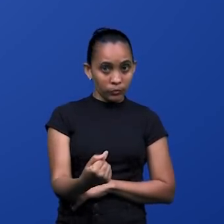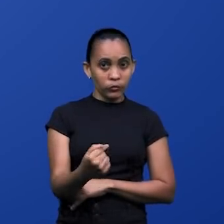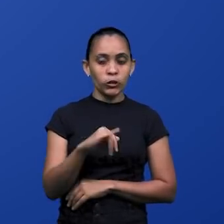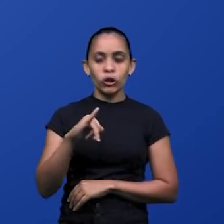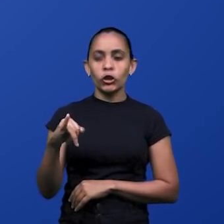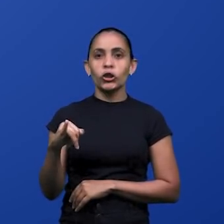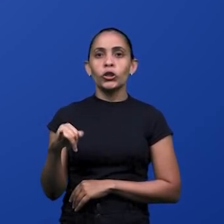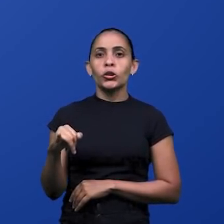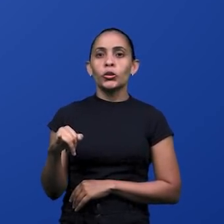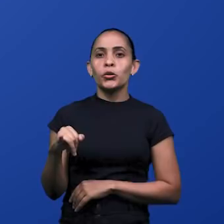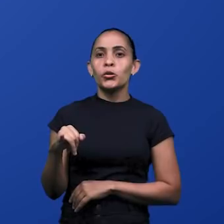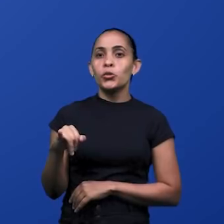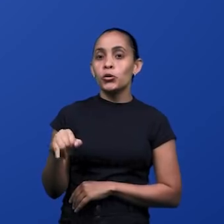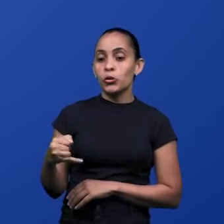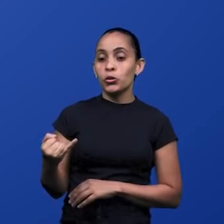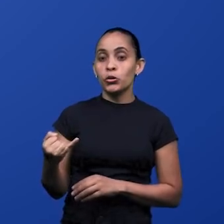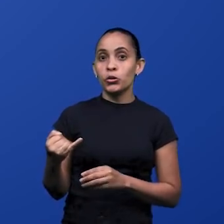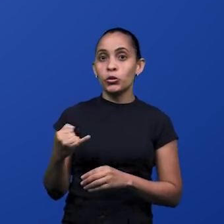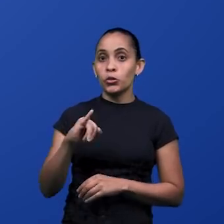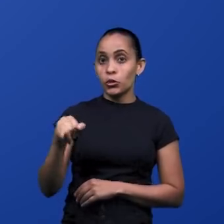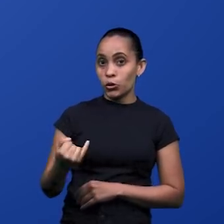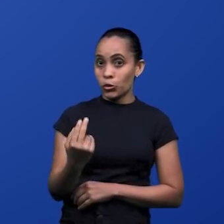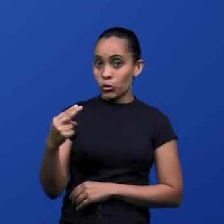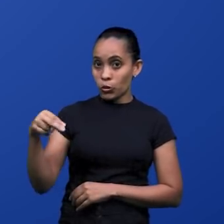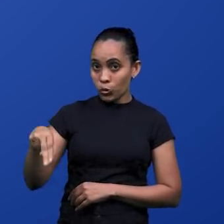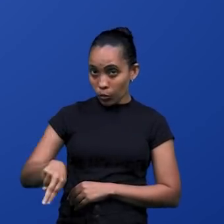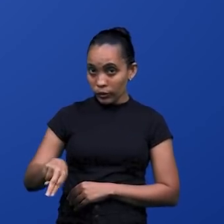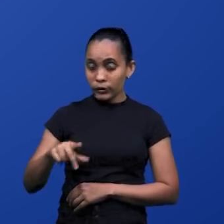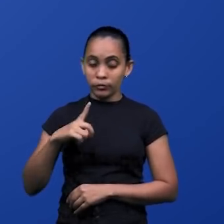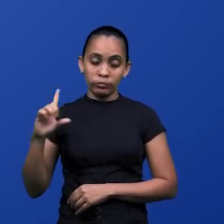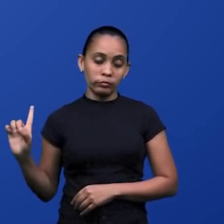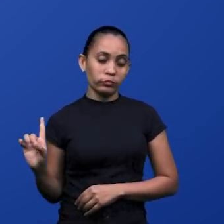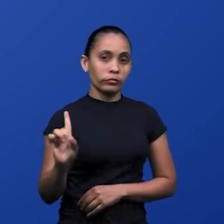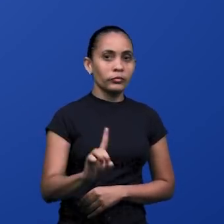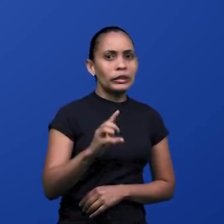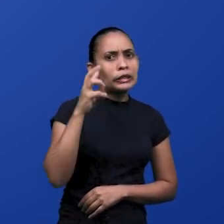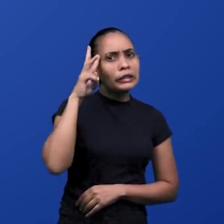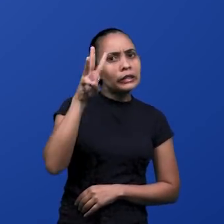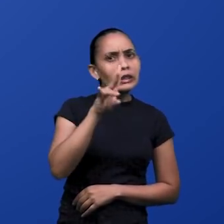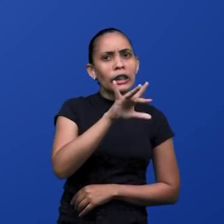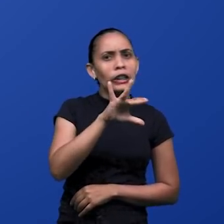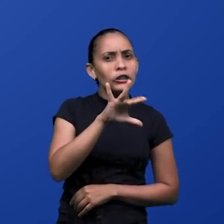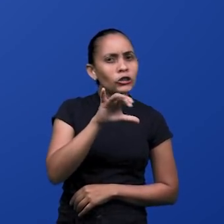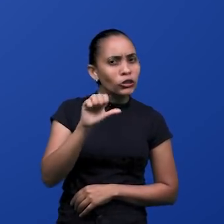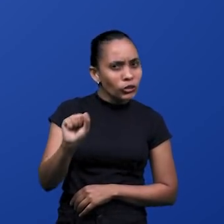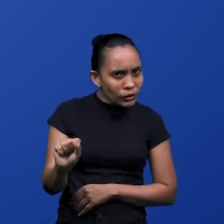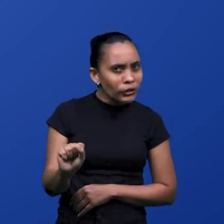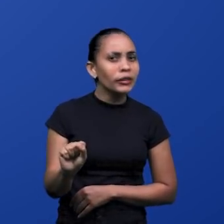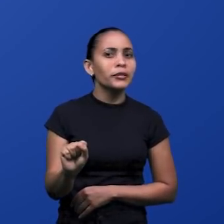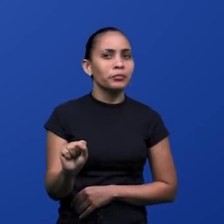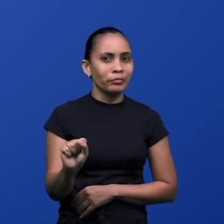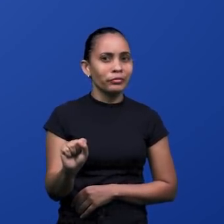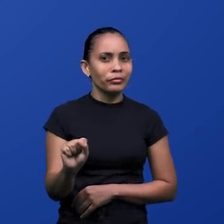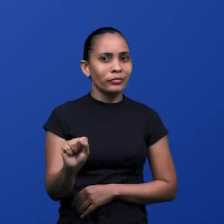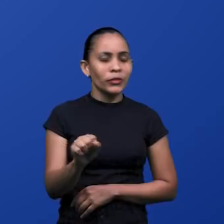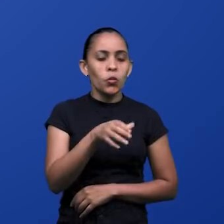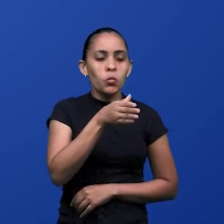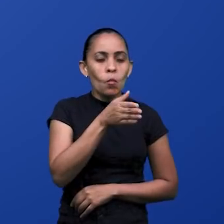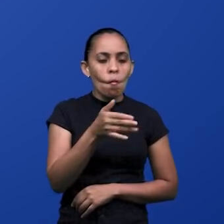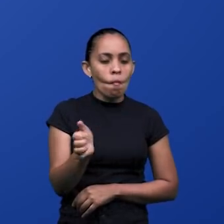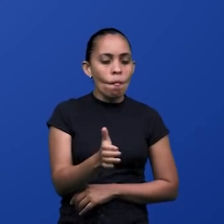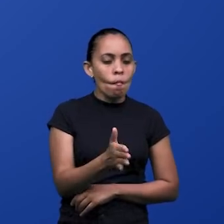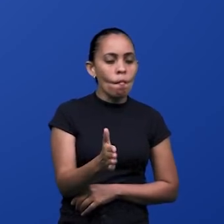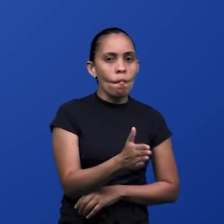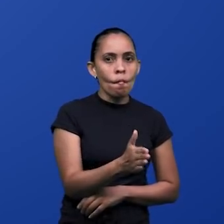3 noites nas entranhas do peixe. Esse assunto histórico é mais um marcador que